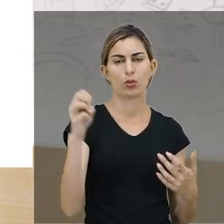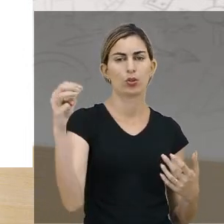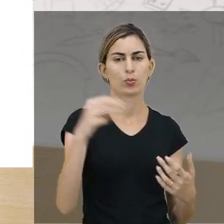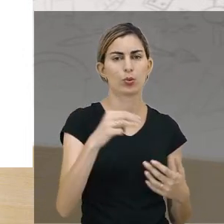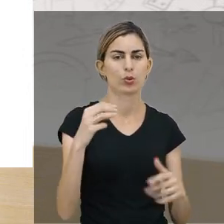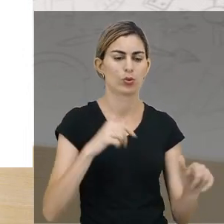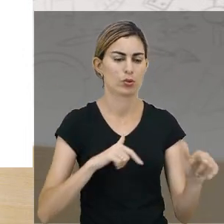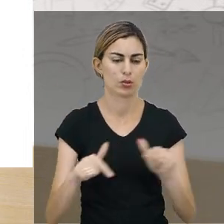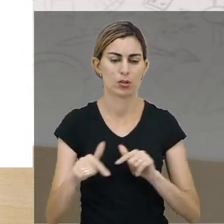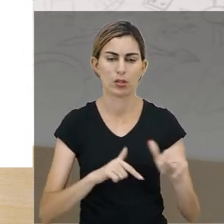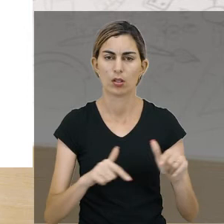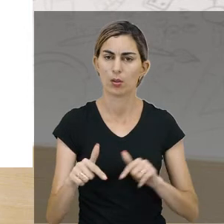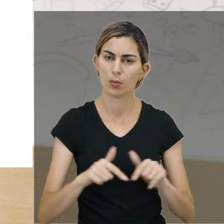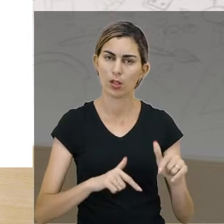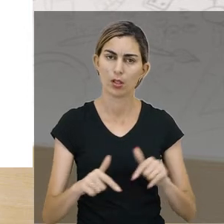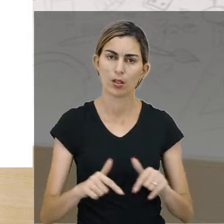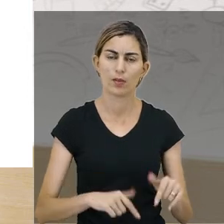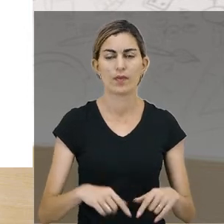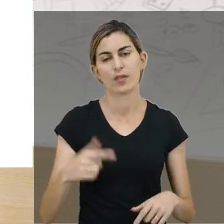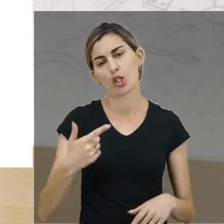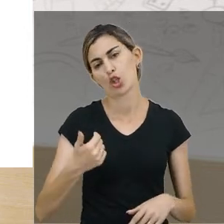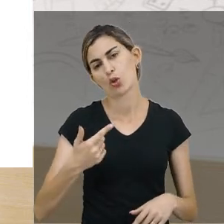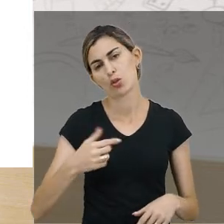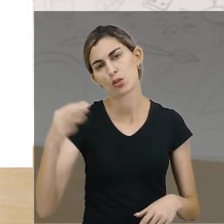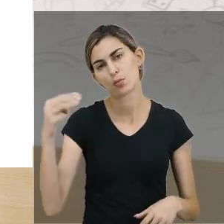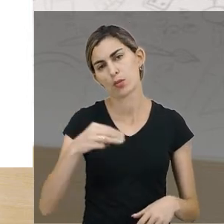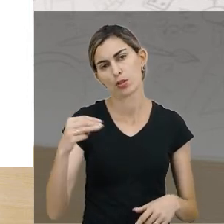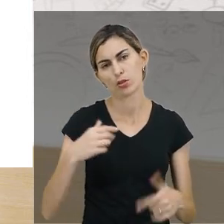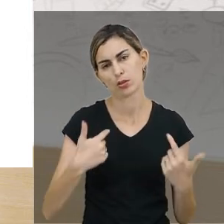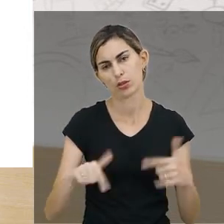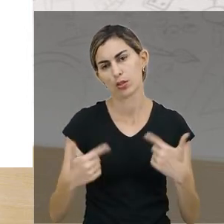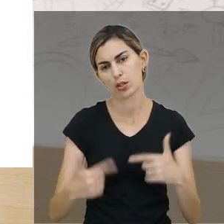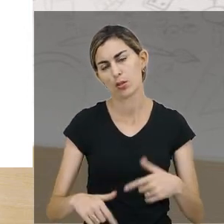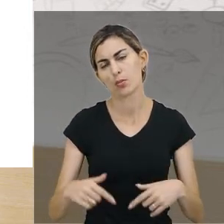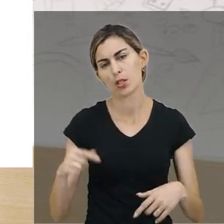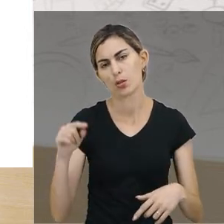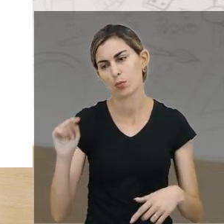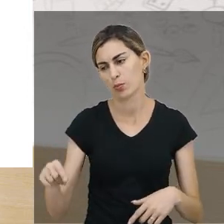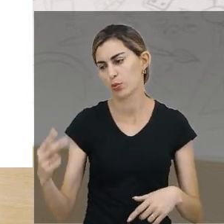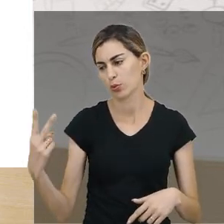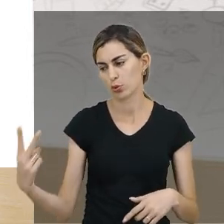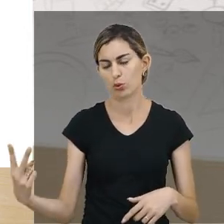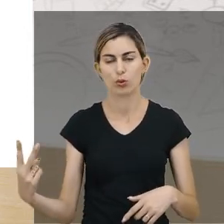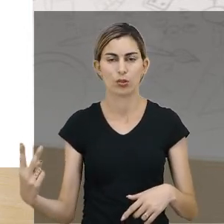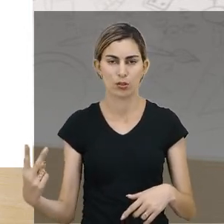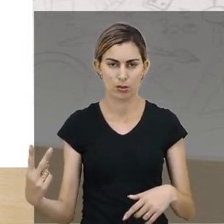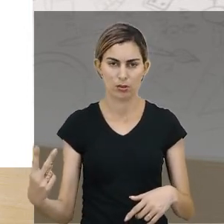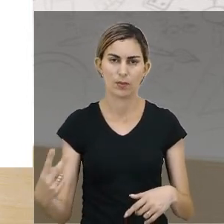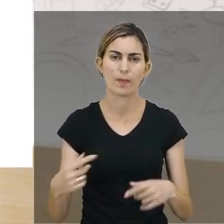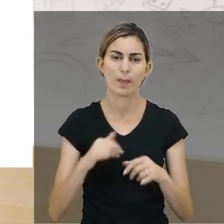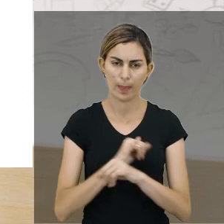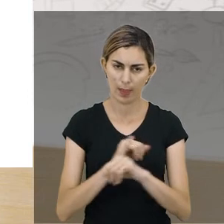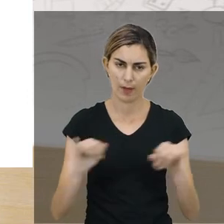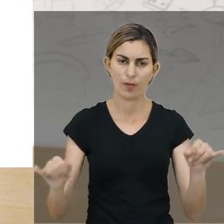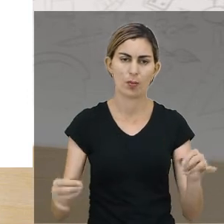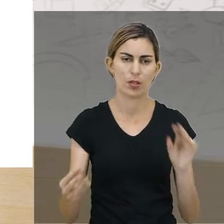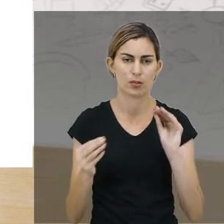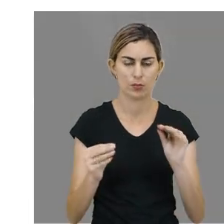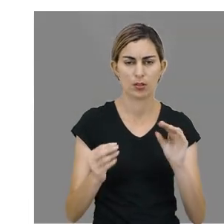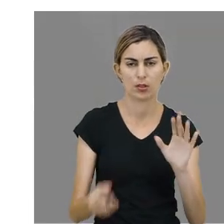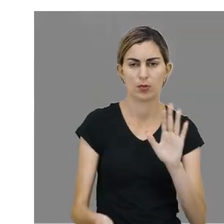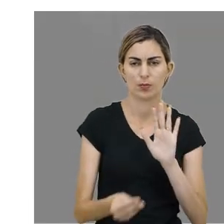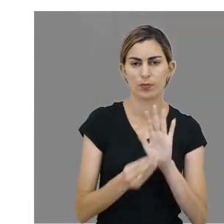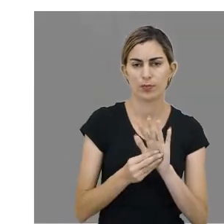48 minutos de trabalho no ponto 1 e 12 minutos de trabalho no ponto 2. A partir dessas informações